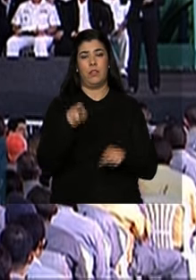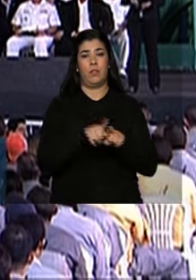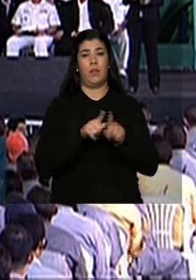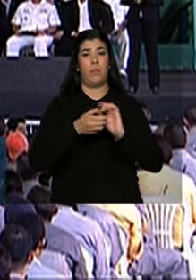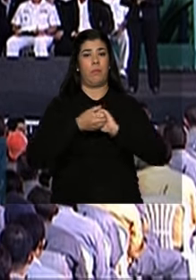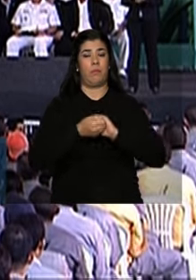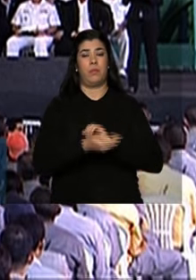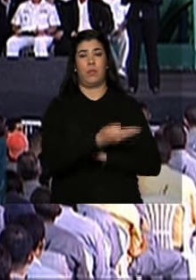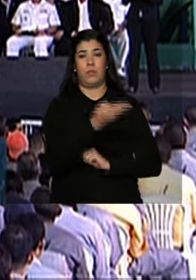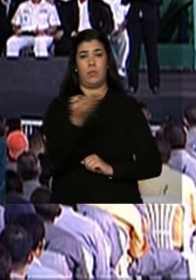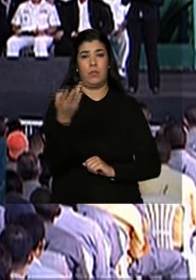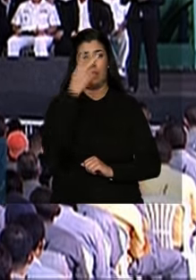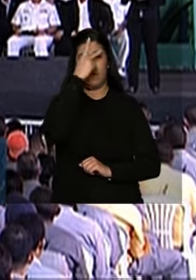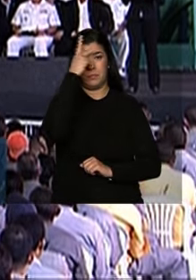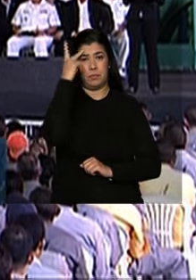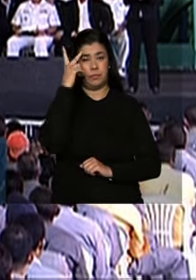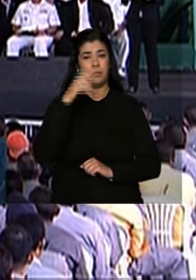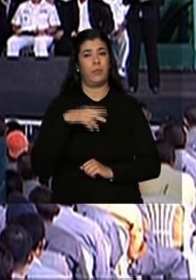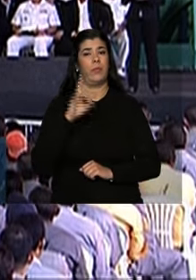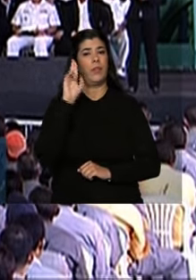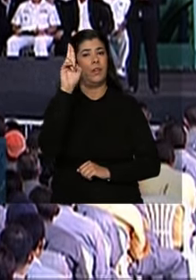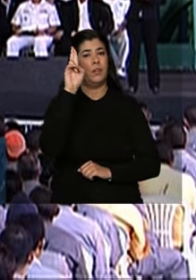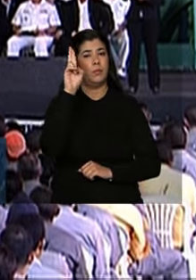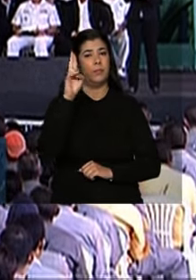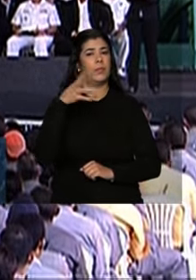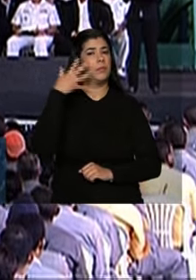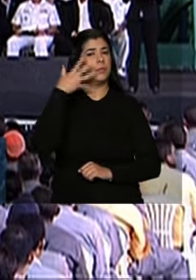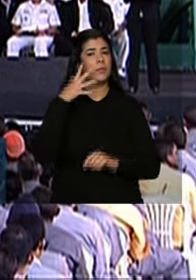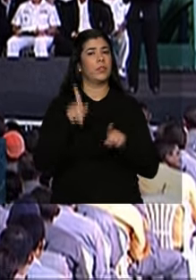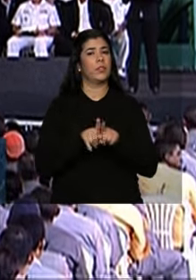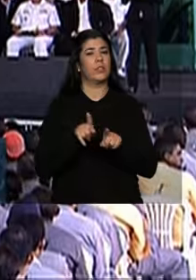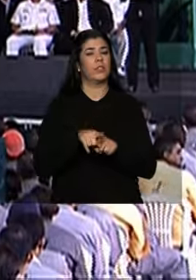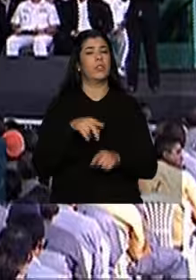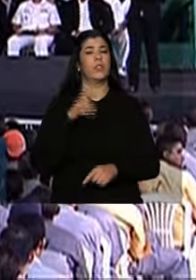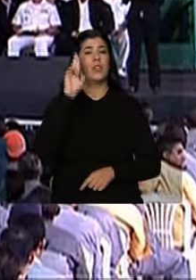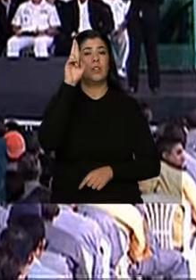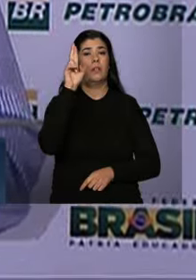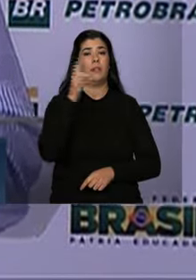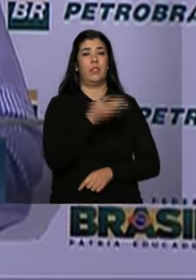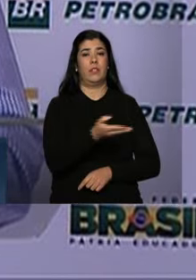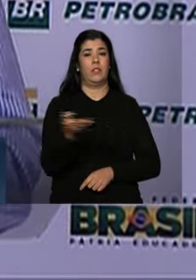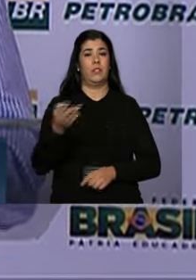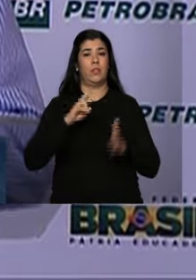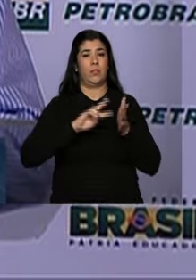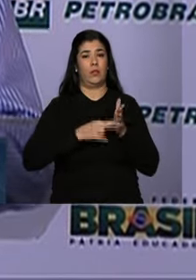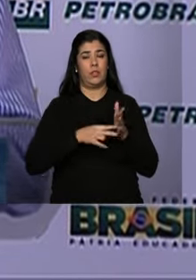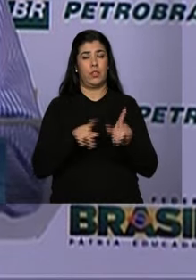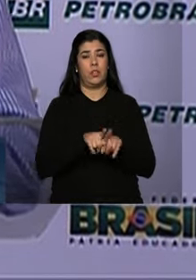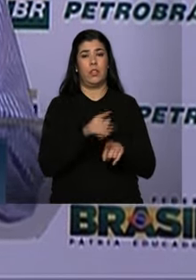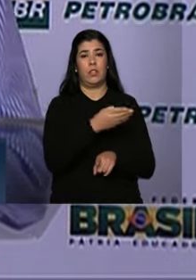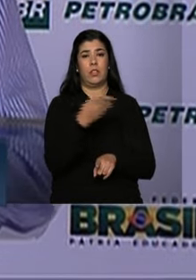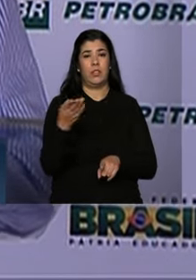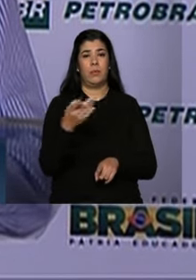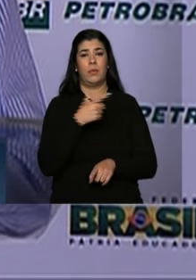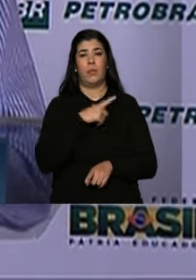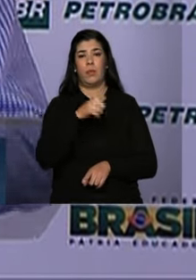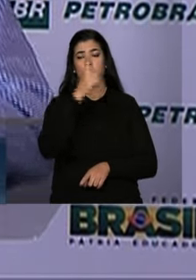Saudar também os demais parlamentares, os representantes sindicais, as demais autoridades, a imprensa aqui